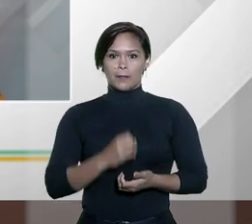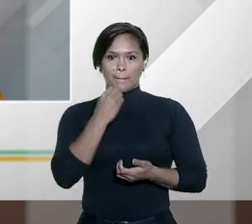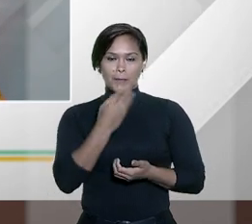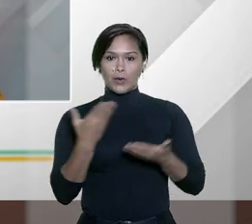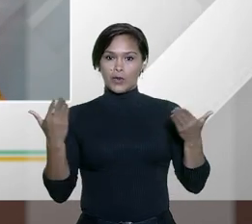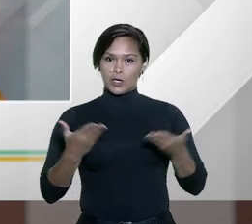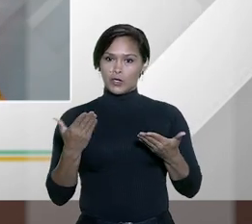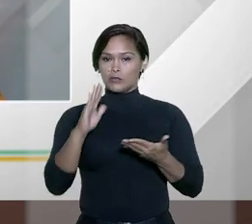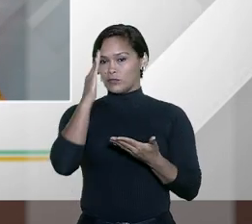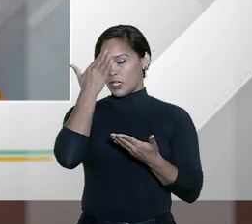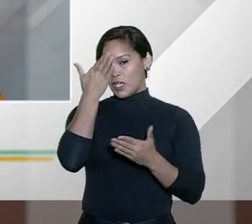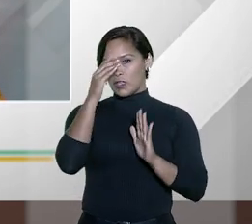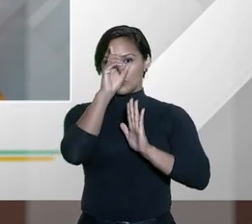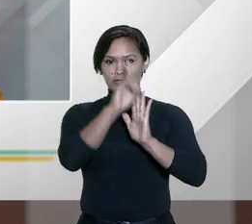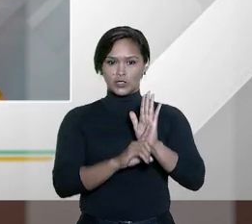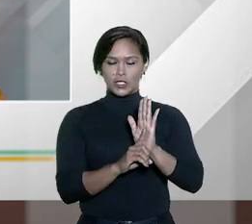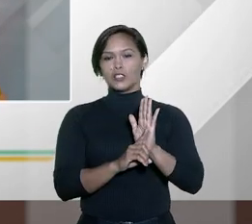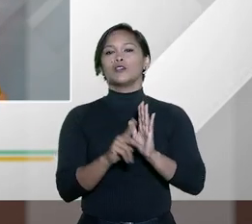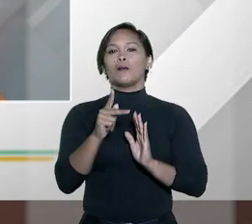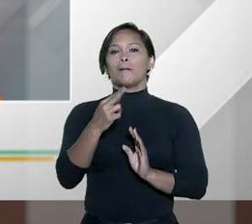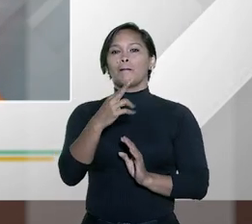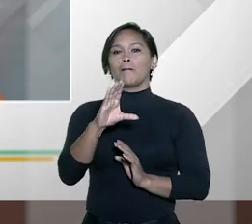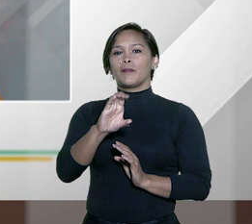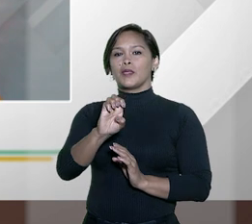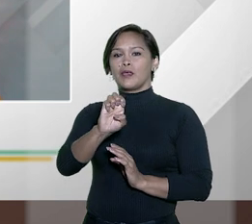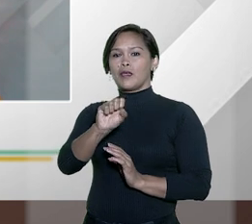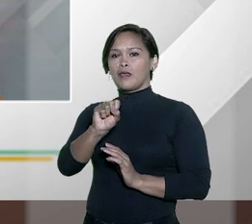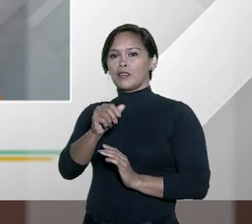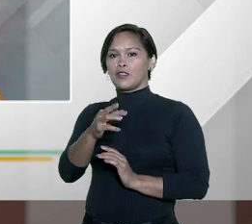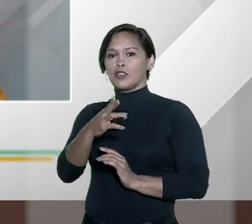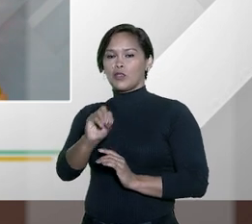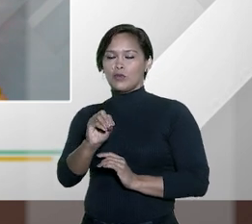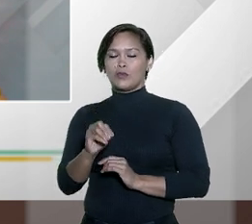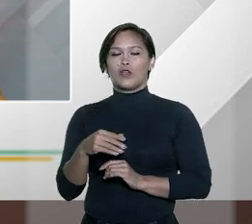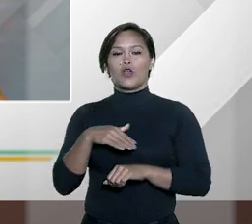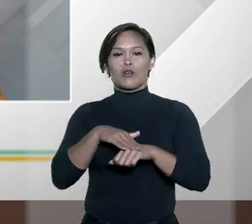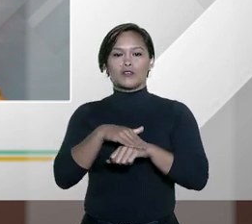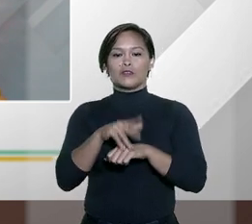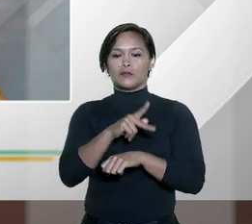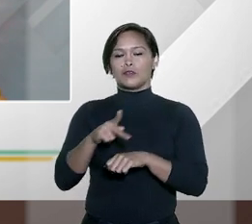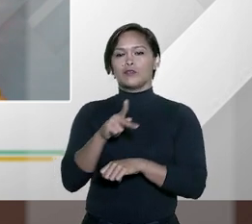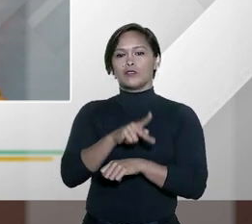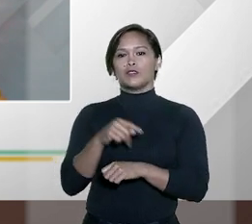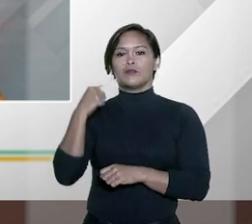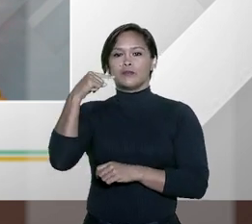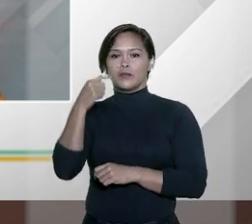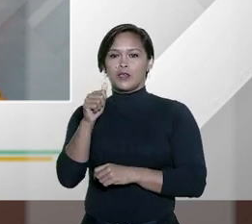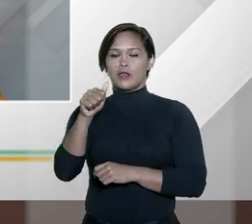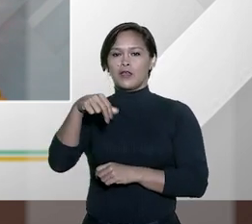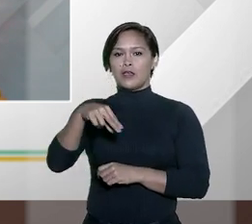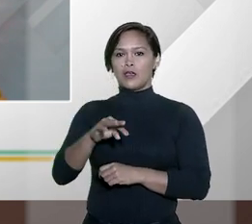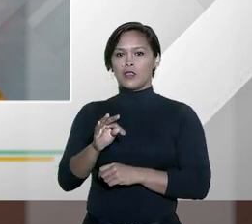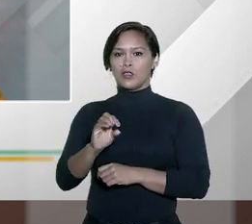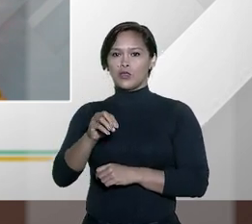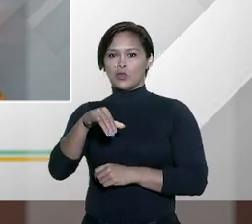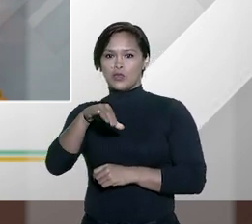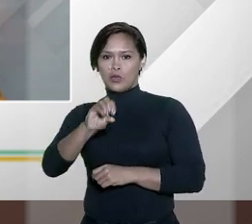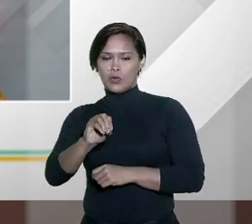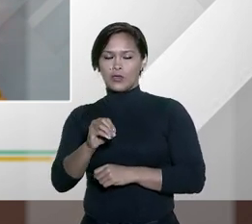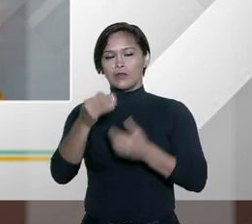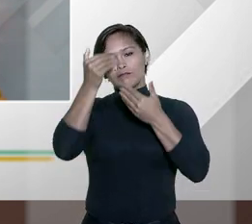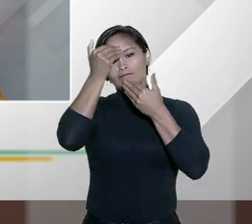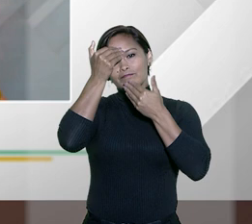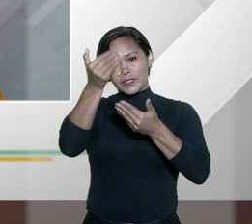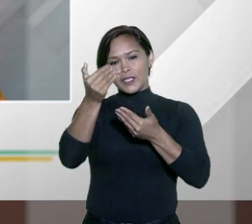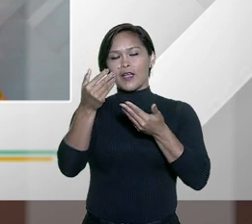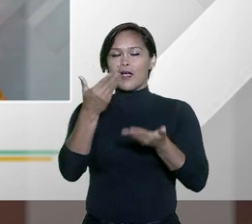Bem, e hoje você entendeu direito sobre precatório. Nós conversamos com o professor e advogado Antônio Antunes, a quem